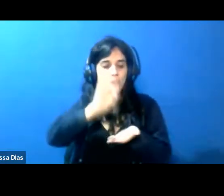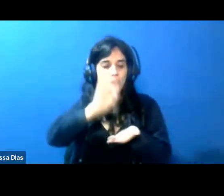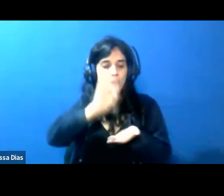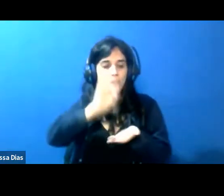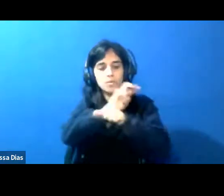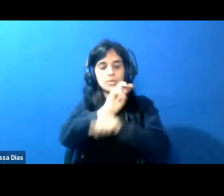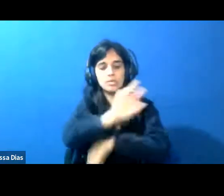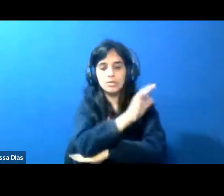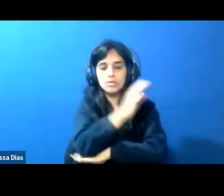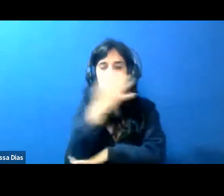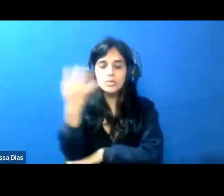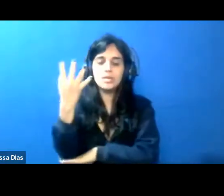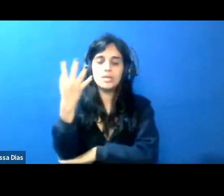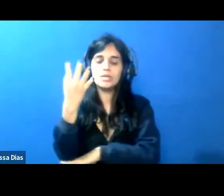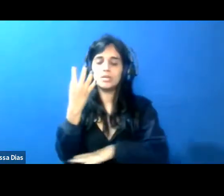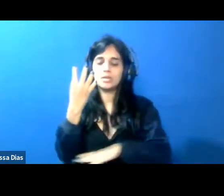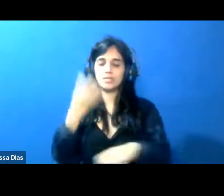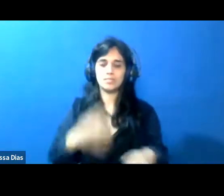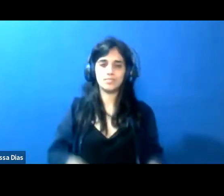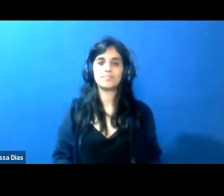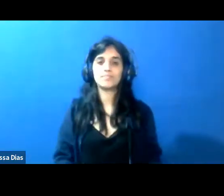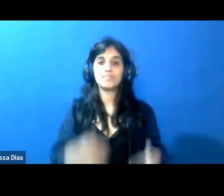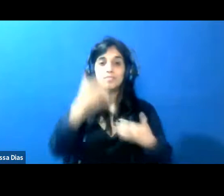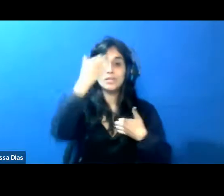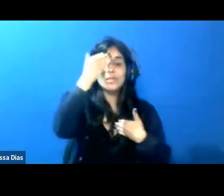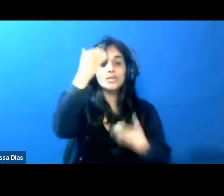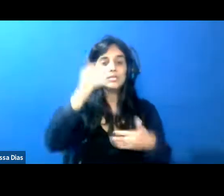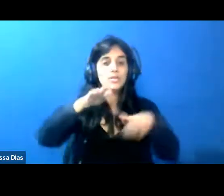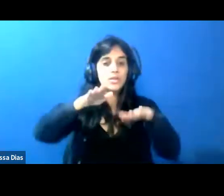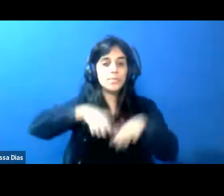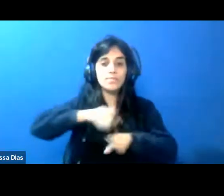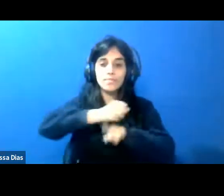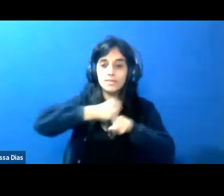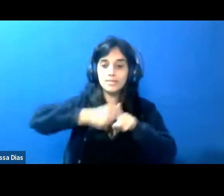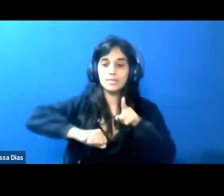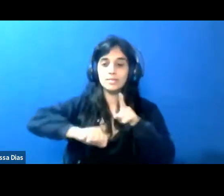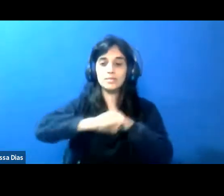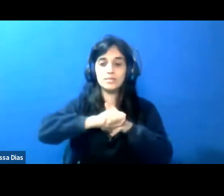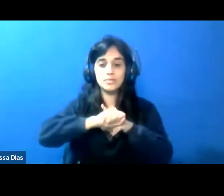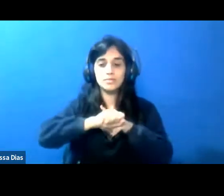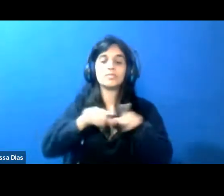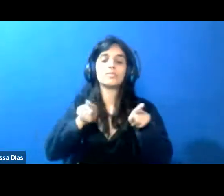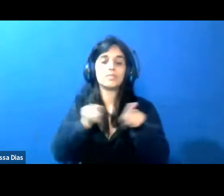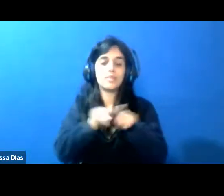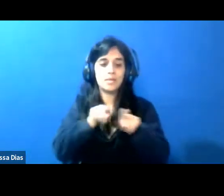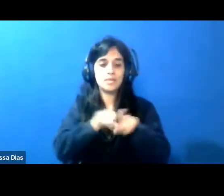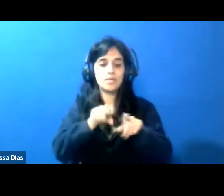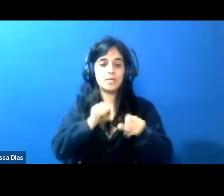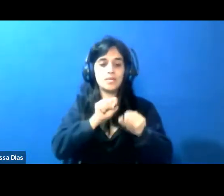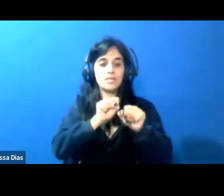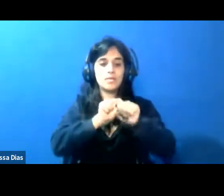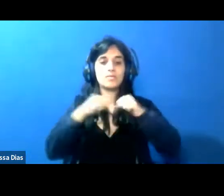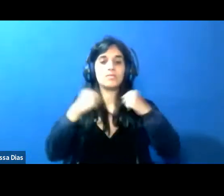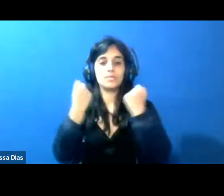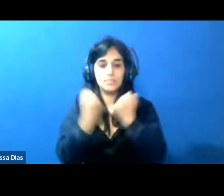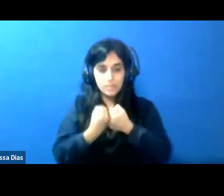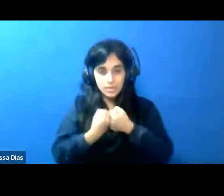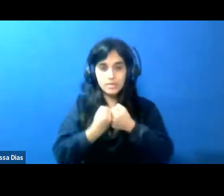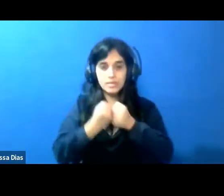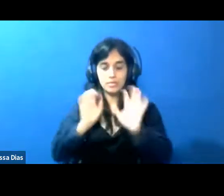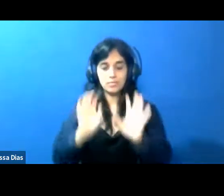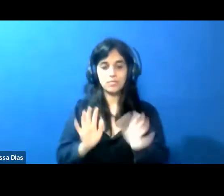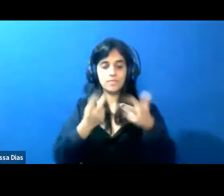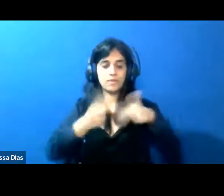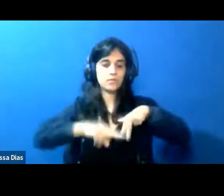vida. Agradecer à Comissão de Movimentos Sociais e o Seminário Internacional Fazendo Gênero por esse espaço,